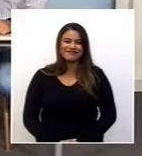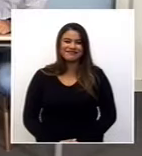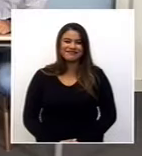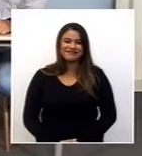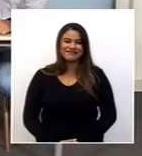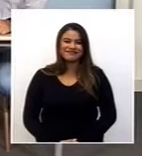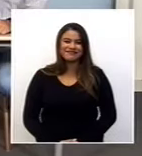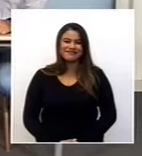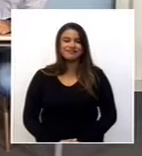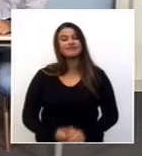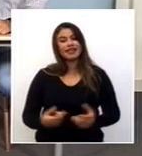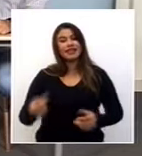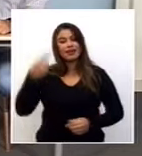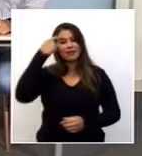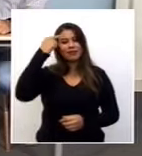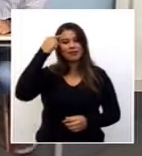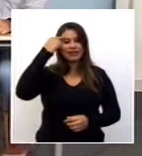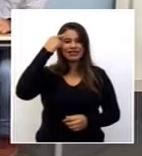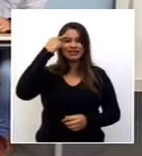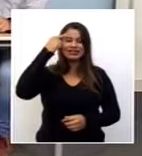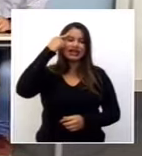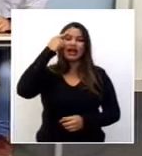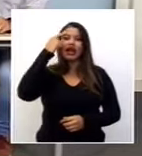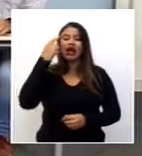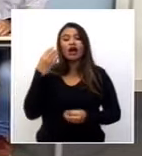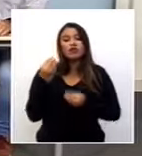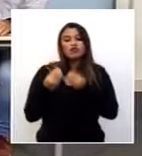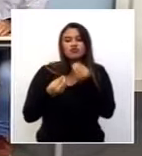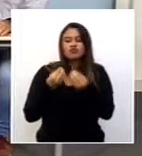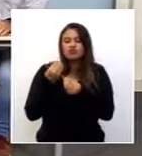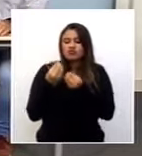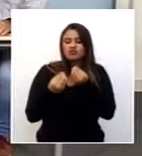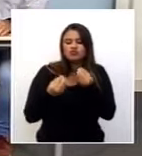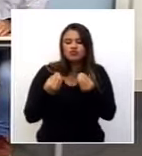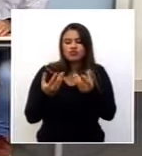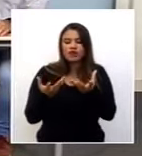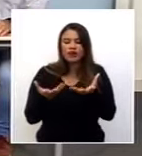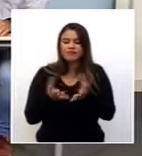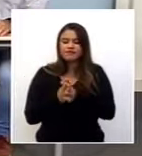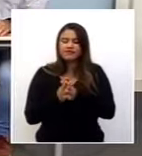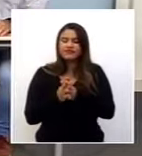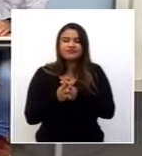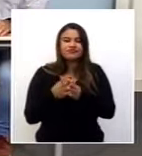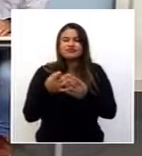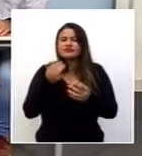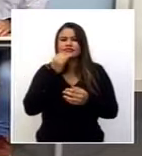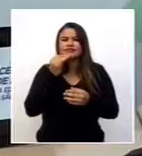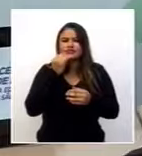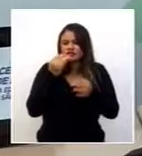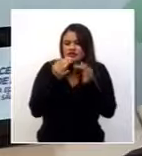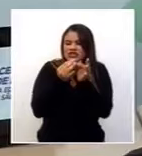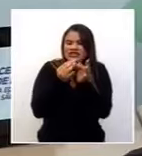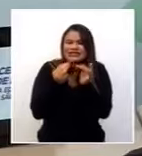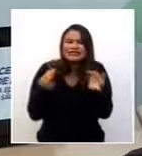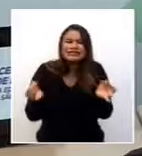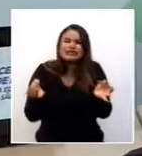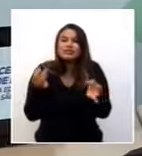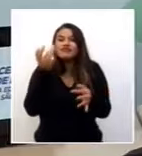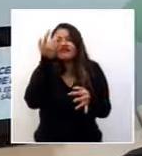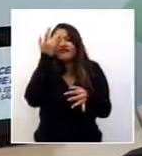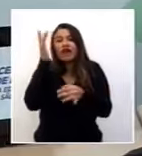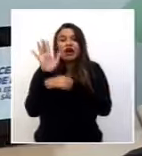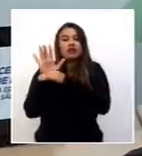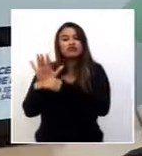Né, Bruno? A gente tem que pensar nessa parte, né, de como que o mais simples até o mais fácil para o professor, né, para não dar